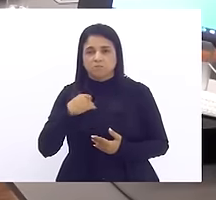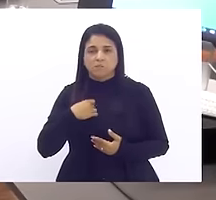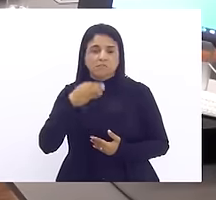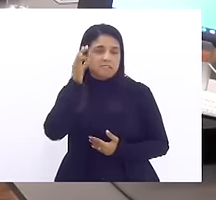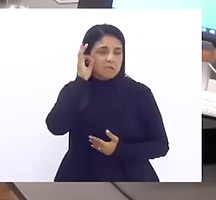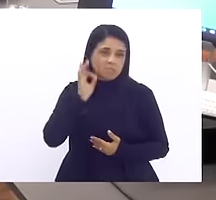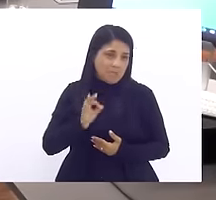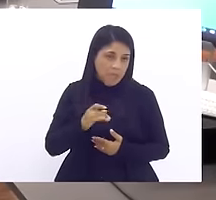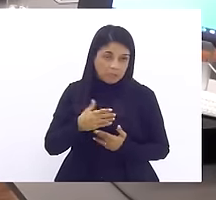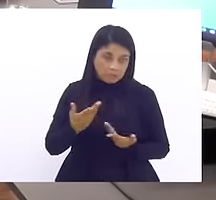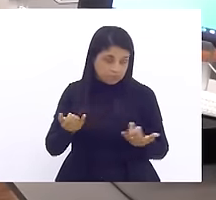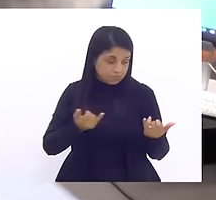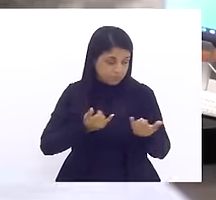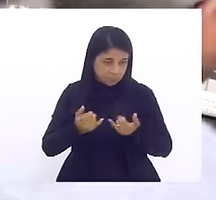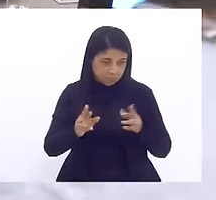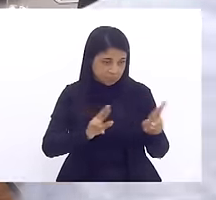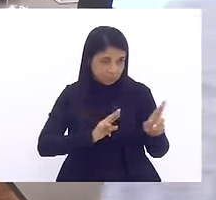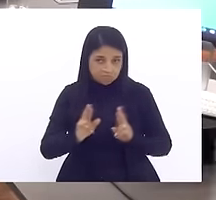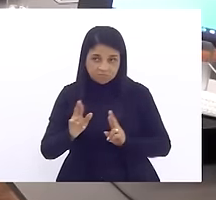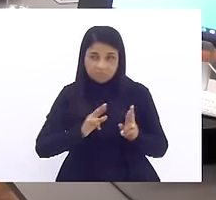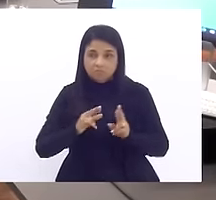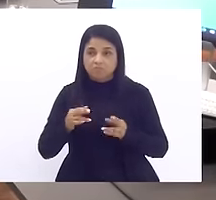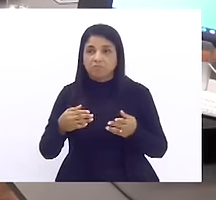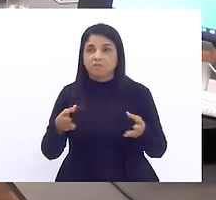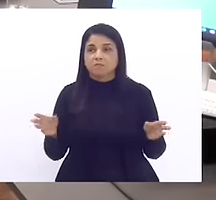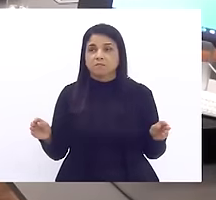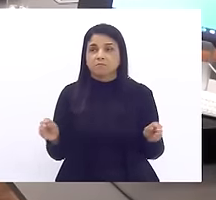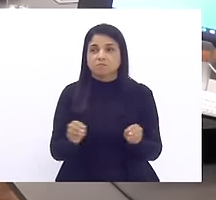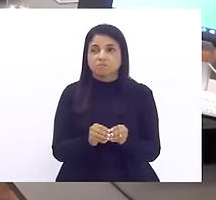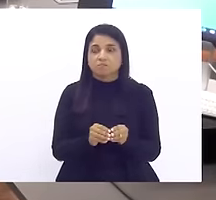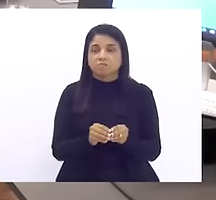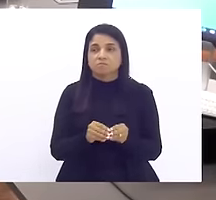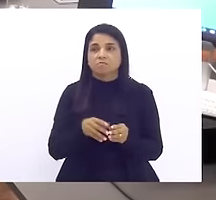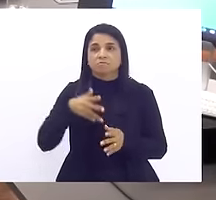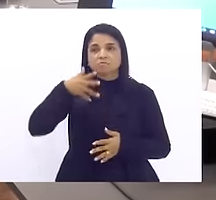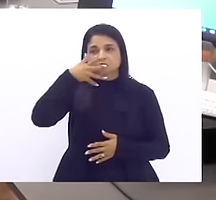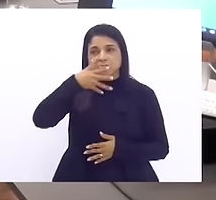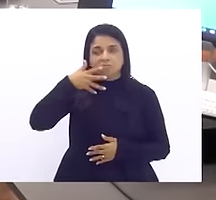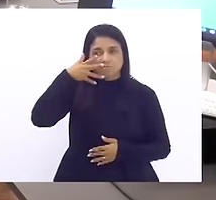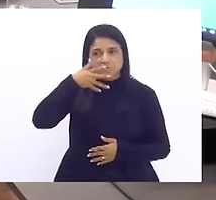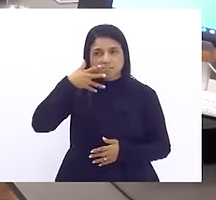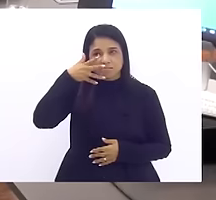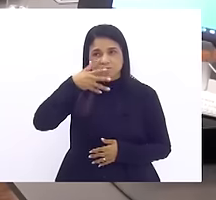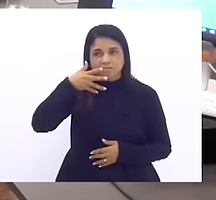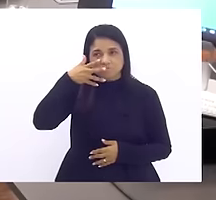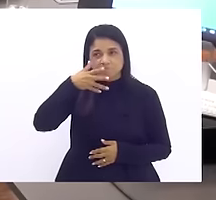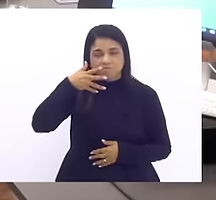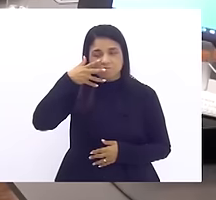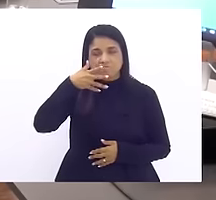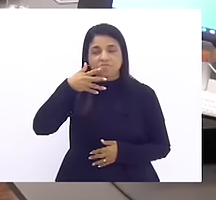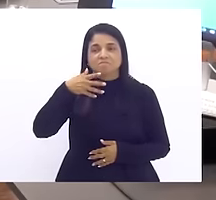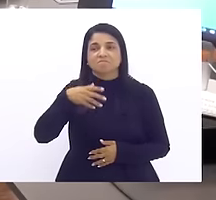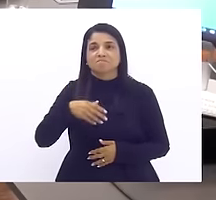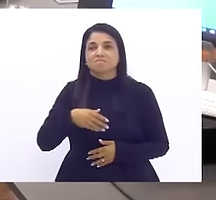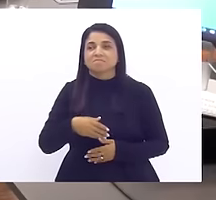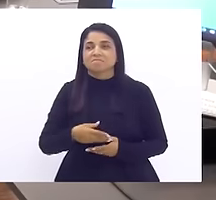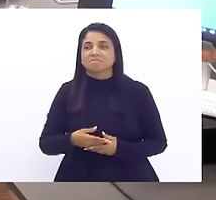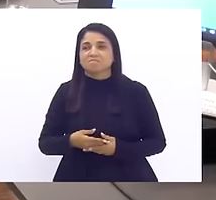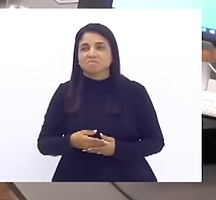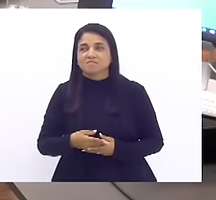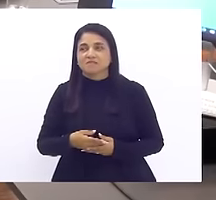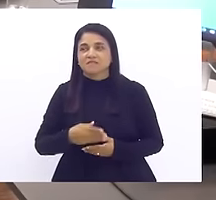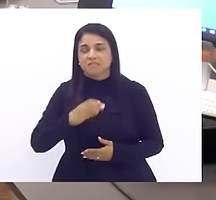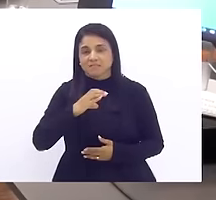bom Presidente Então como essa seria minha última fala quero dizer que convencionou-se dizer que